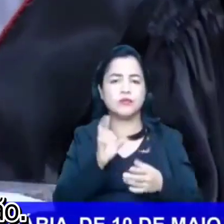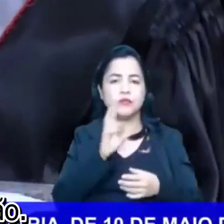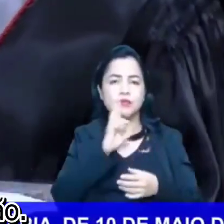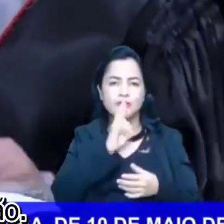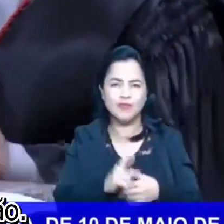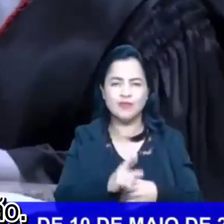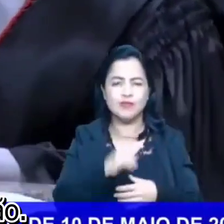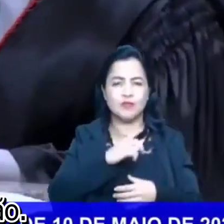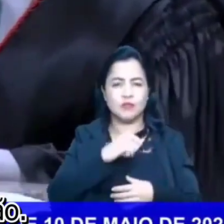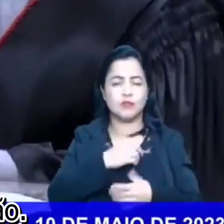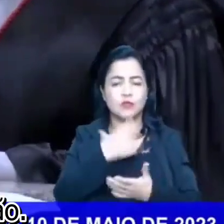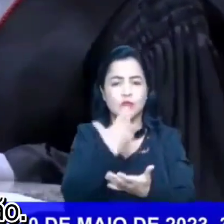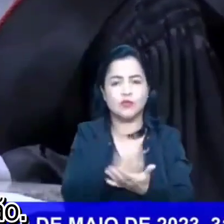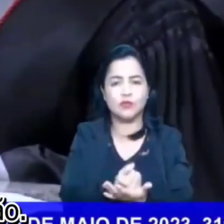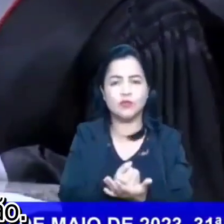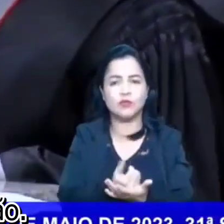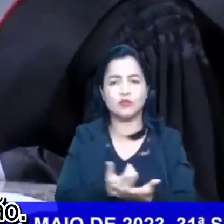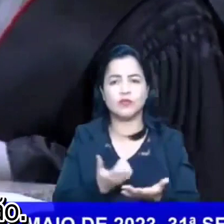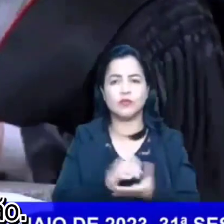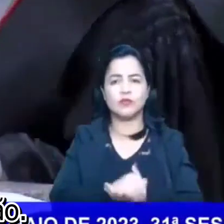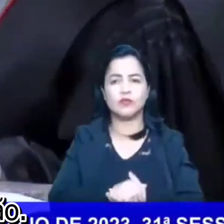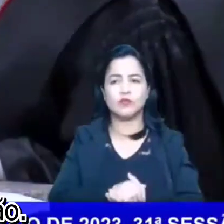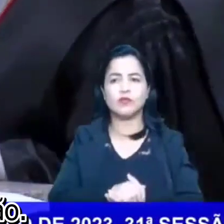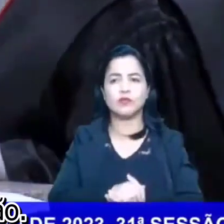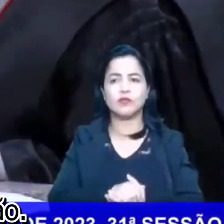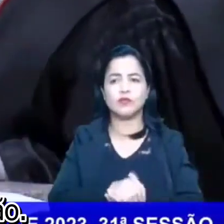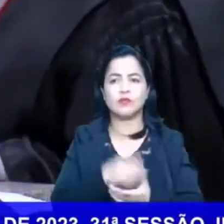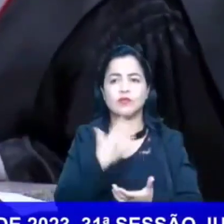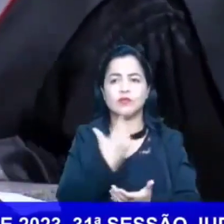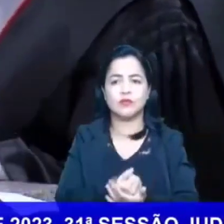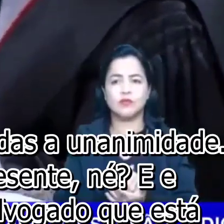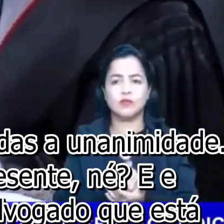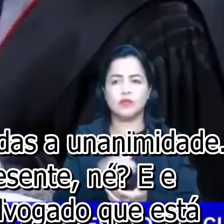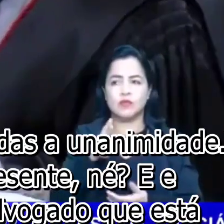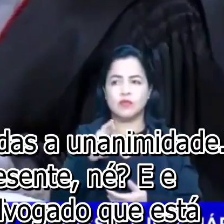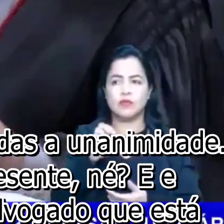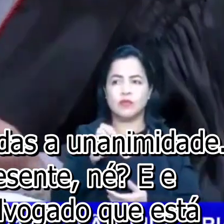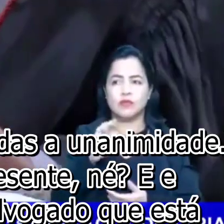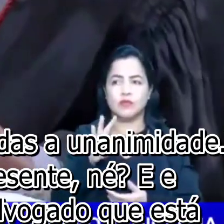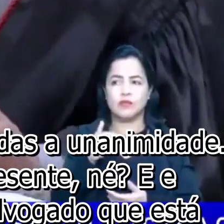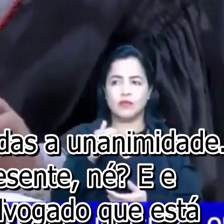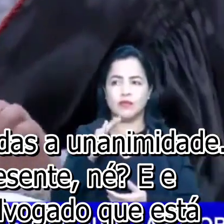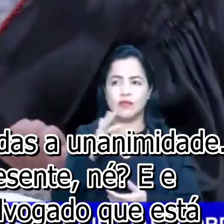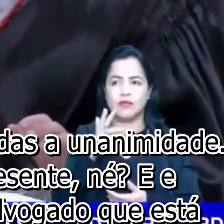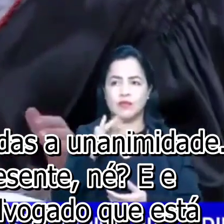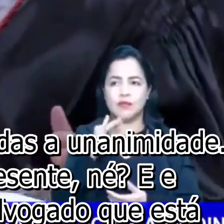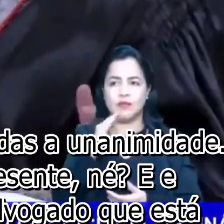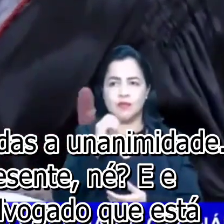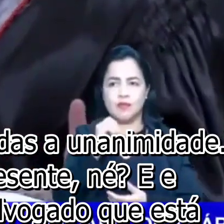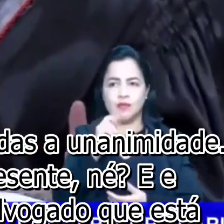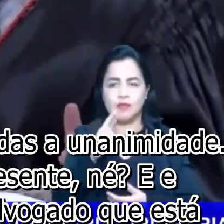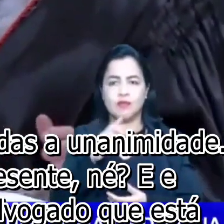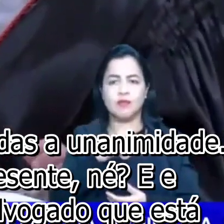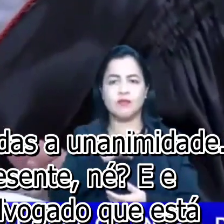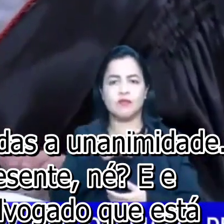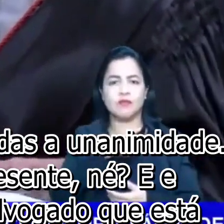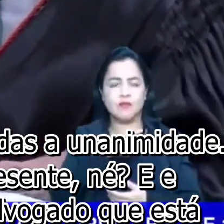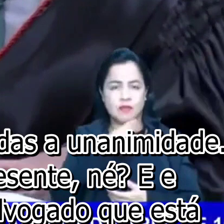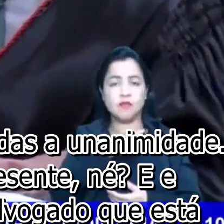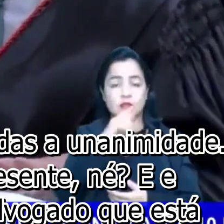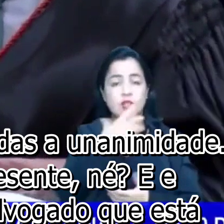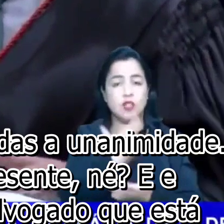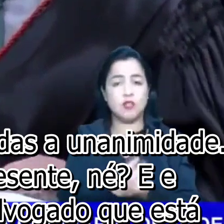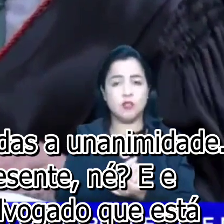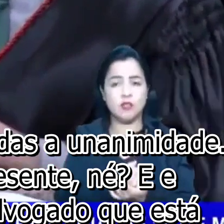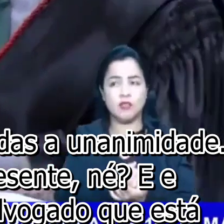a contas aprovadas. Retificou, perdão. Eu usei errado o termo. Retificou e as contas foram